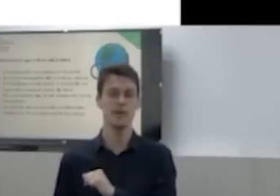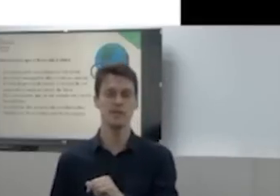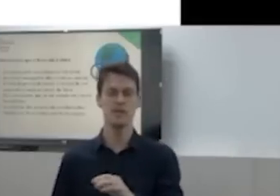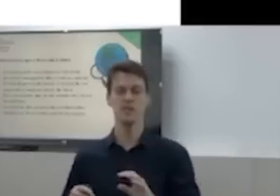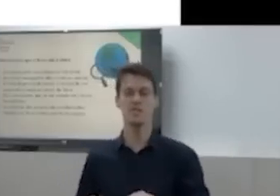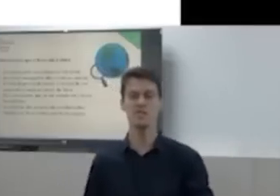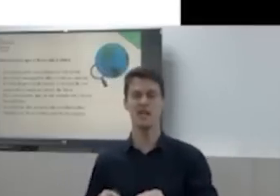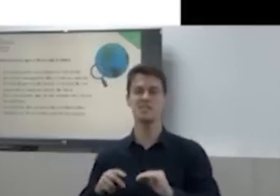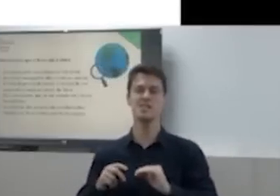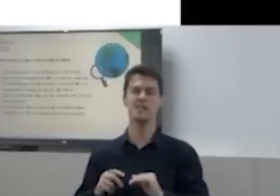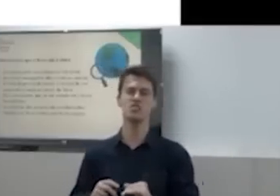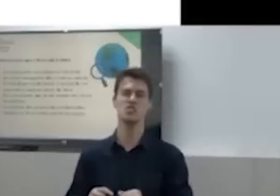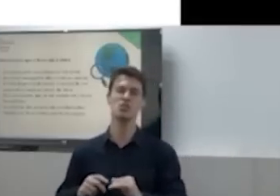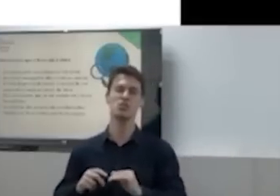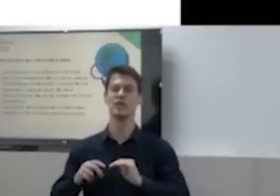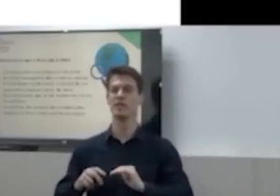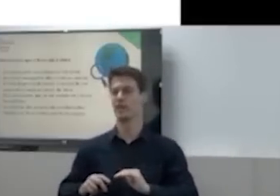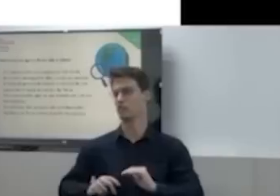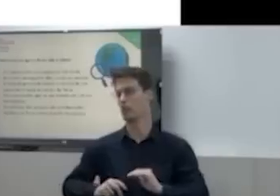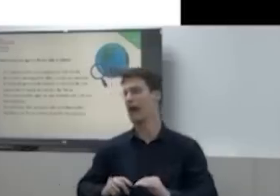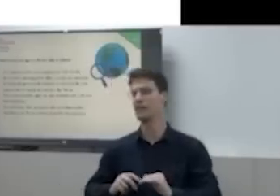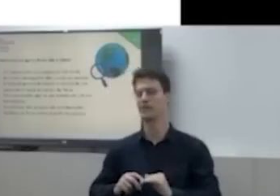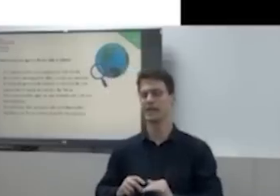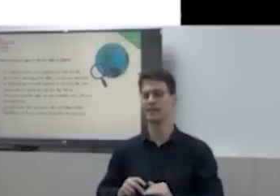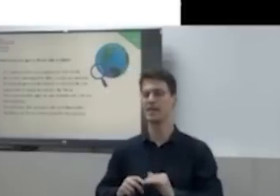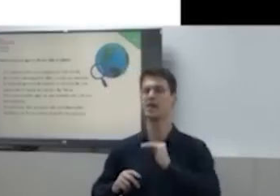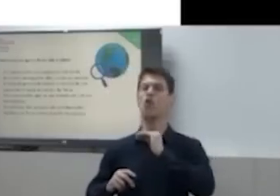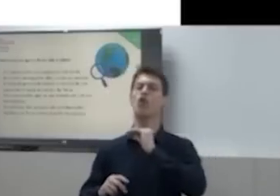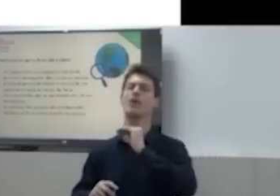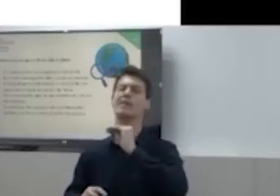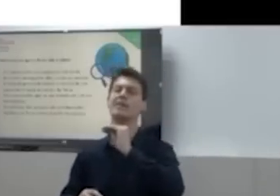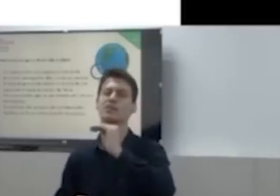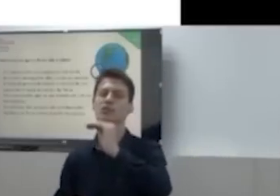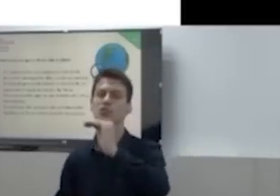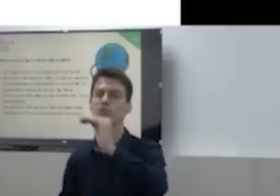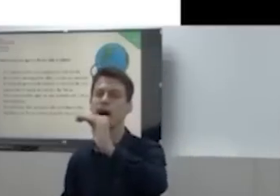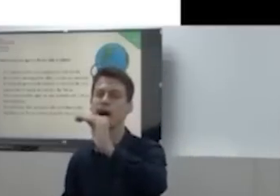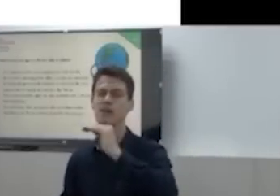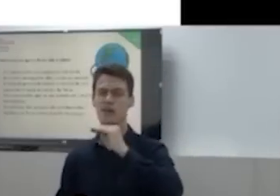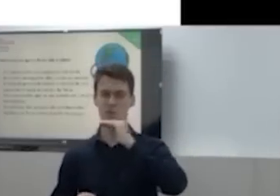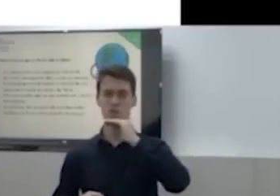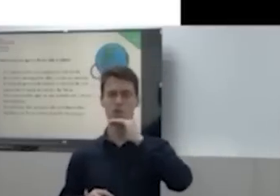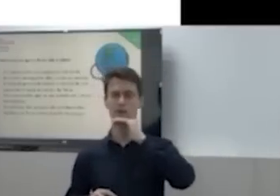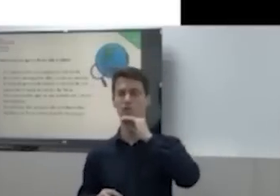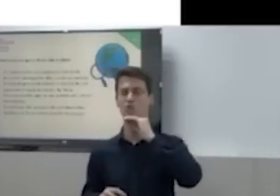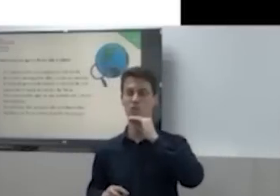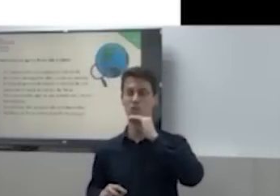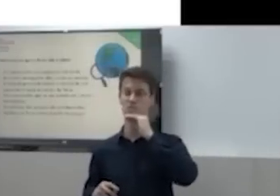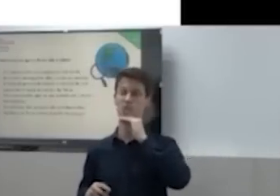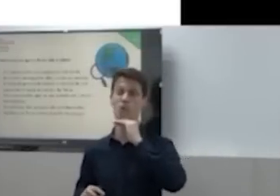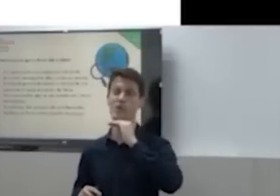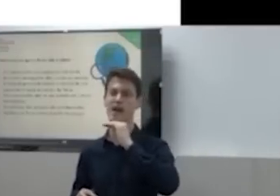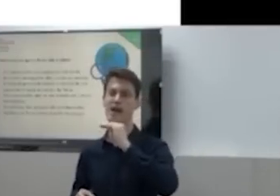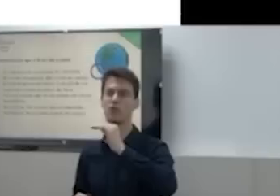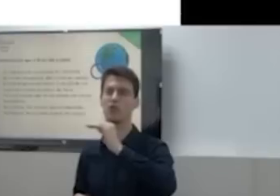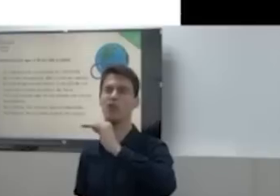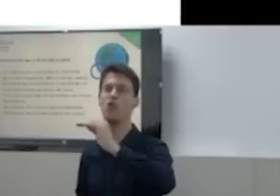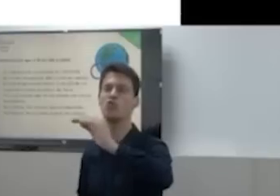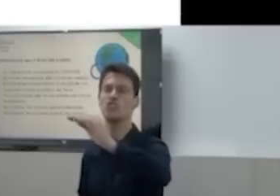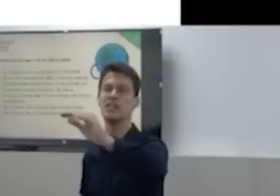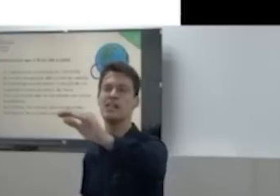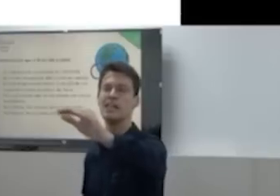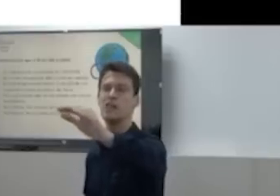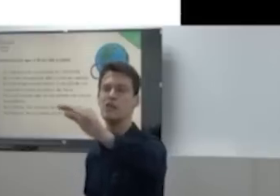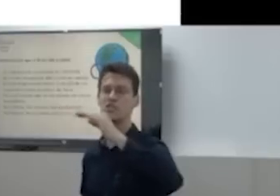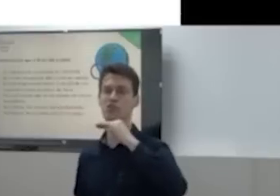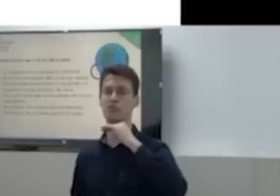almoçou recentemente. Então você está ali sentadinho na toalha ou na cadeia, olhando o mar. Você concorda comigo que se o teu olhar